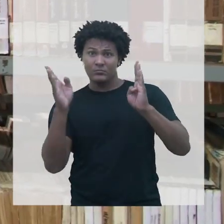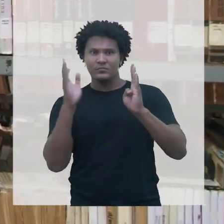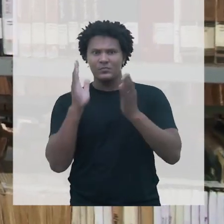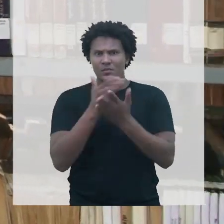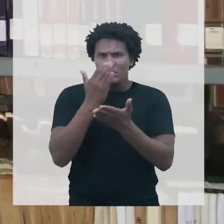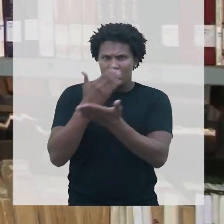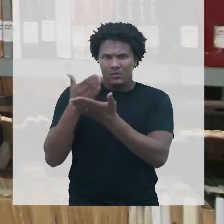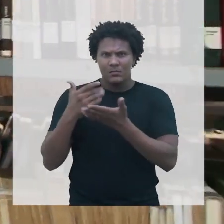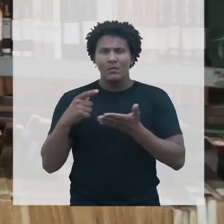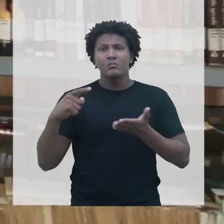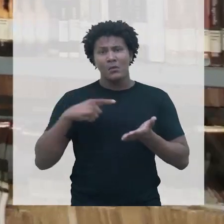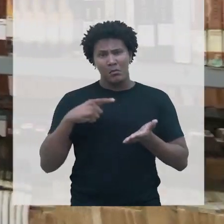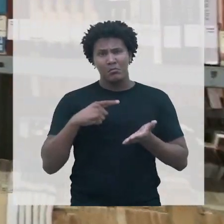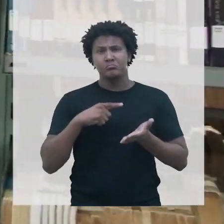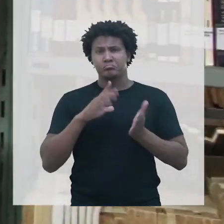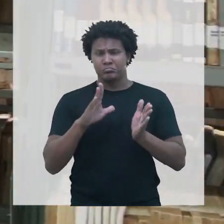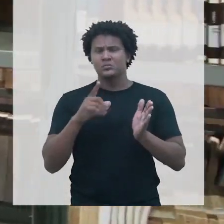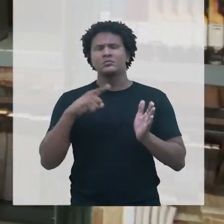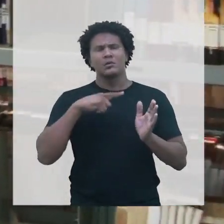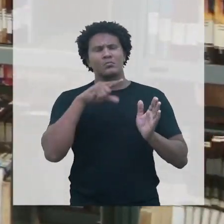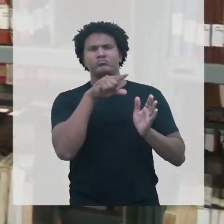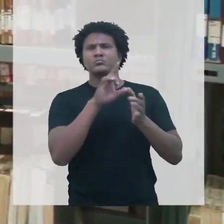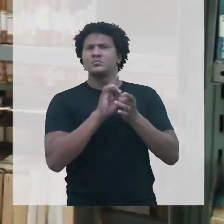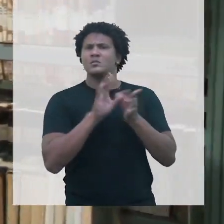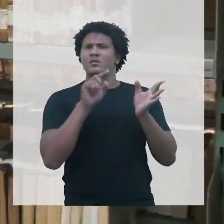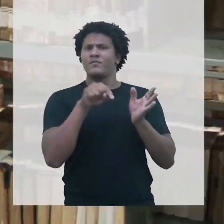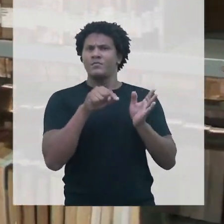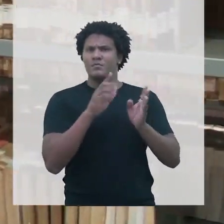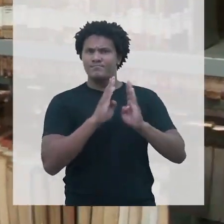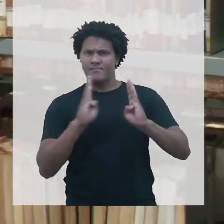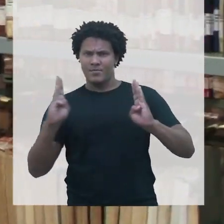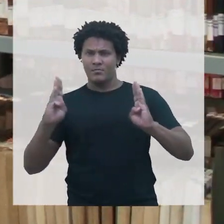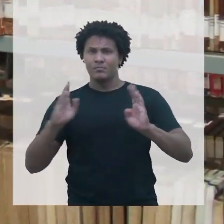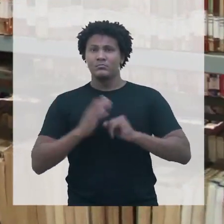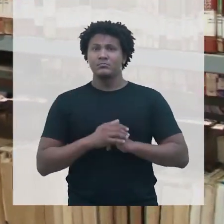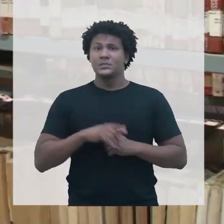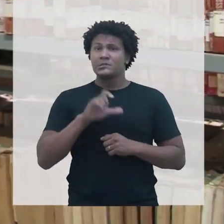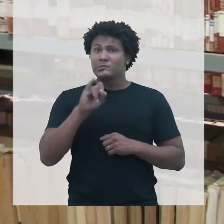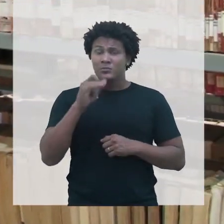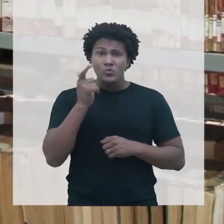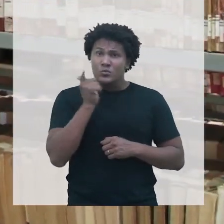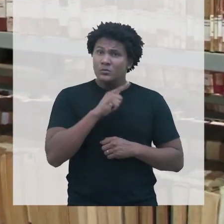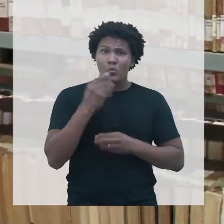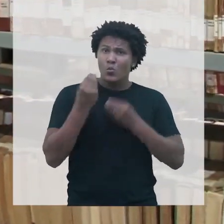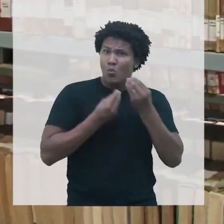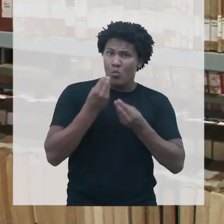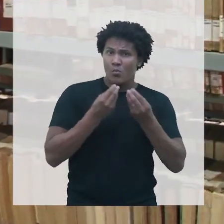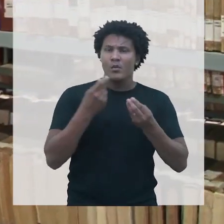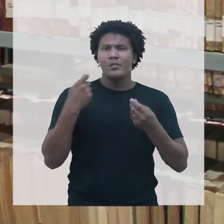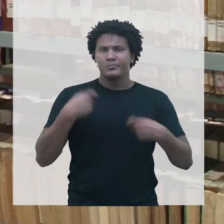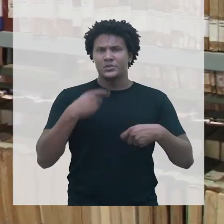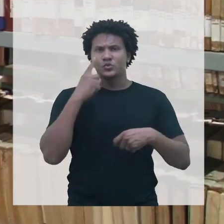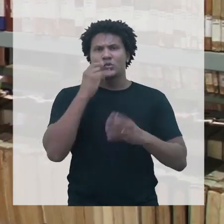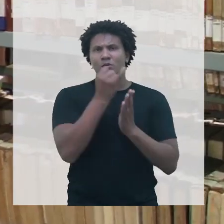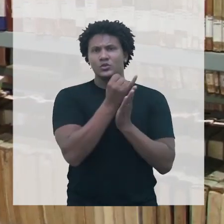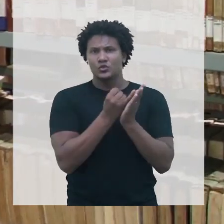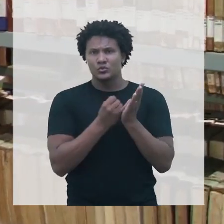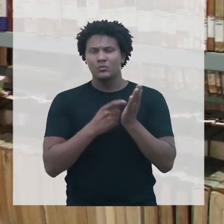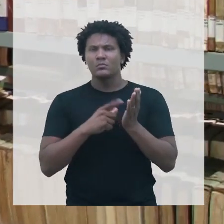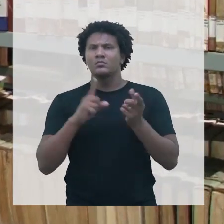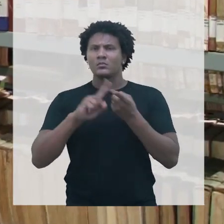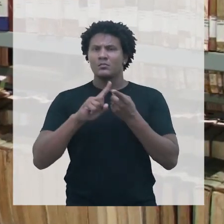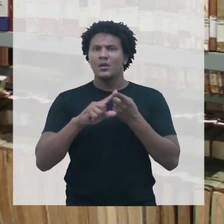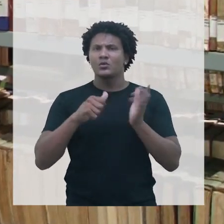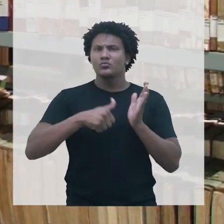livros que as disciplinas exigem, muitos vão estar disponíveis aqui na biblioteca. Para ter acesso a todo o acervo, os